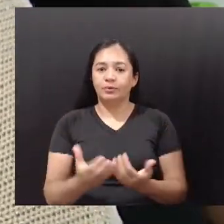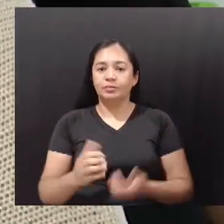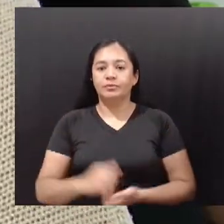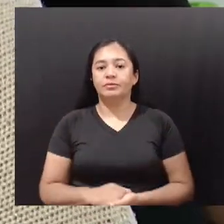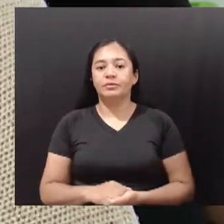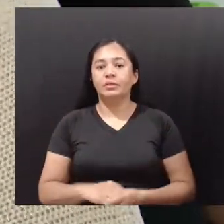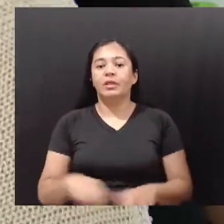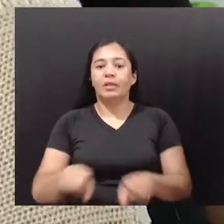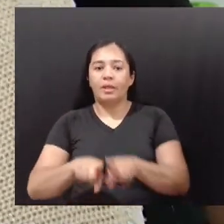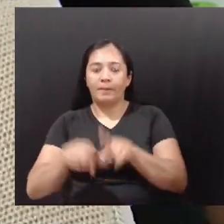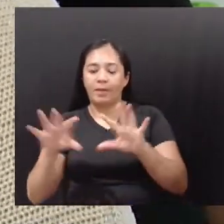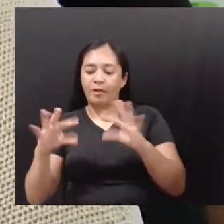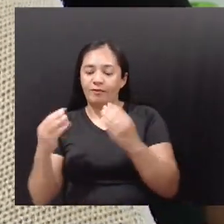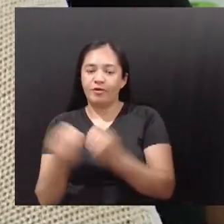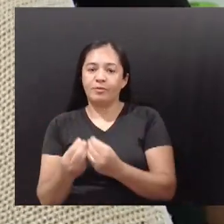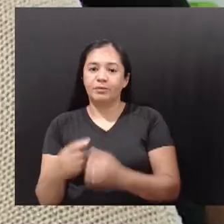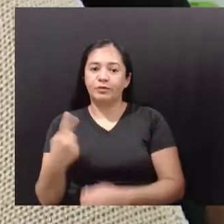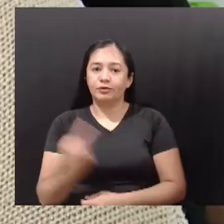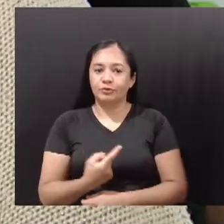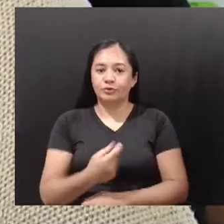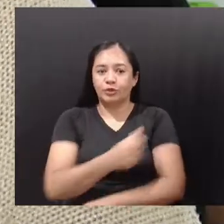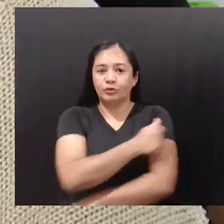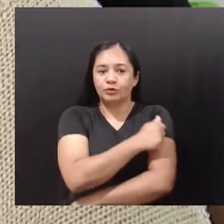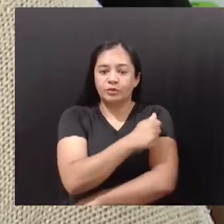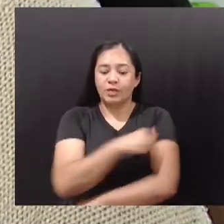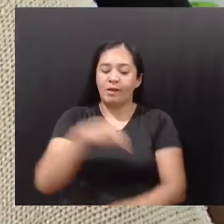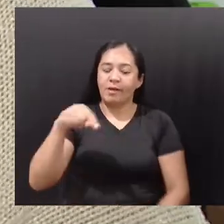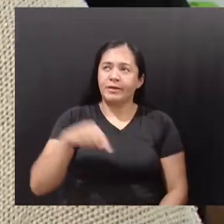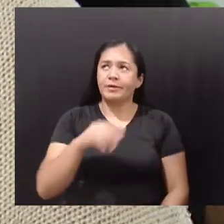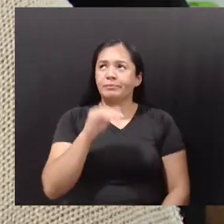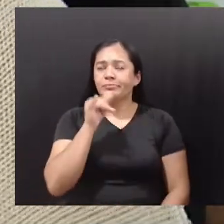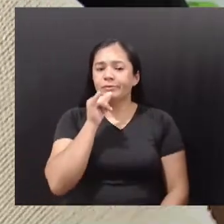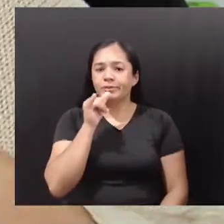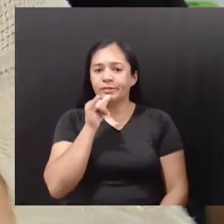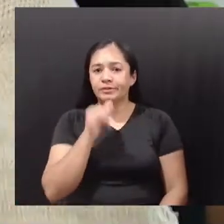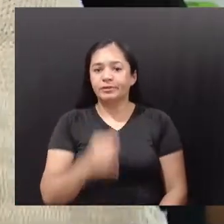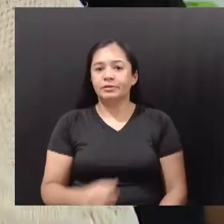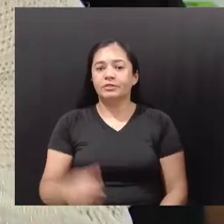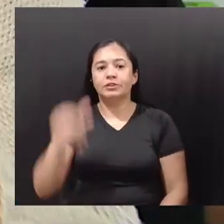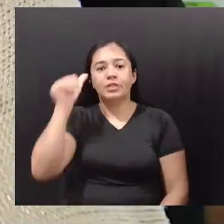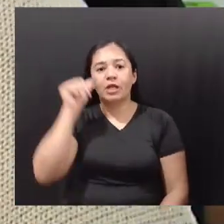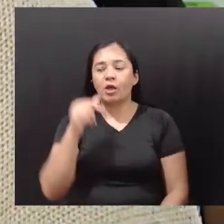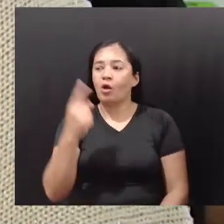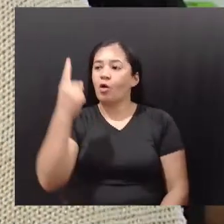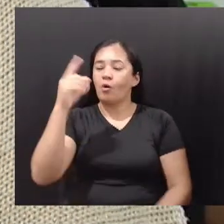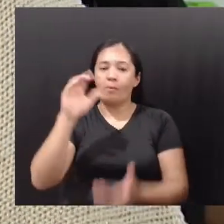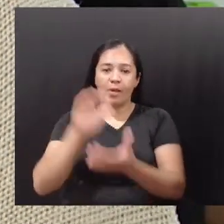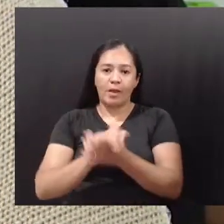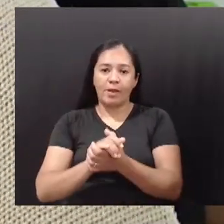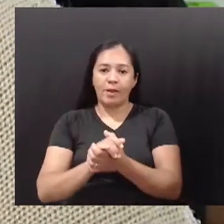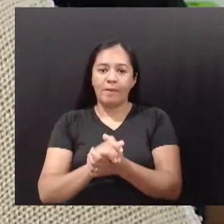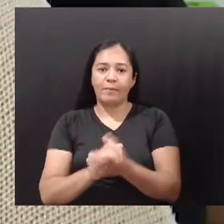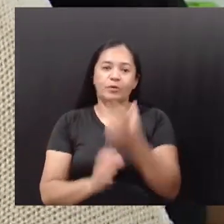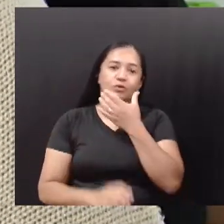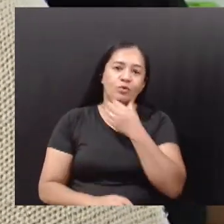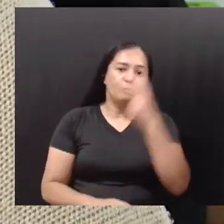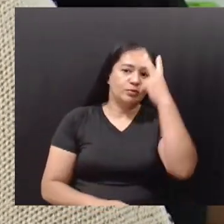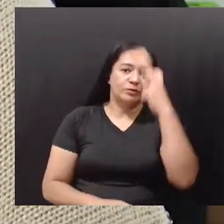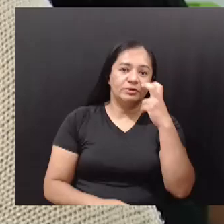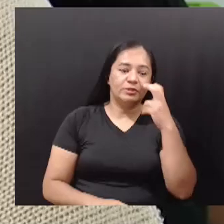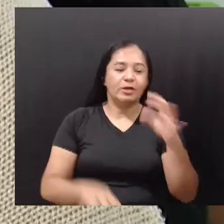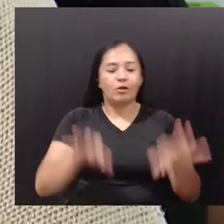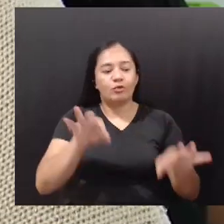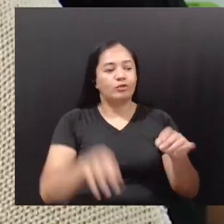dos nossos assistidos. Aqui, por exemplo, a gente tem uma das esposas de um assistido, enquanto ele está numa oficina, ela está em outra